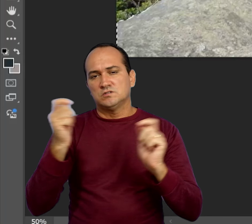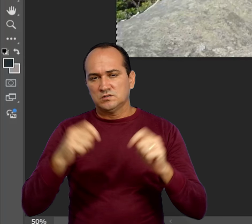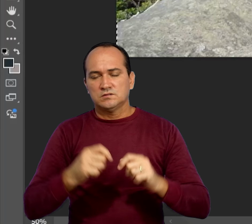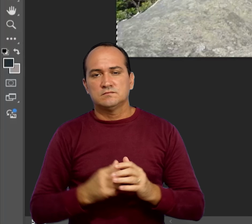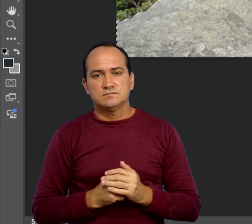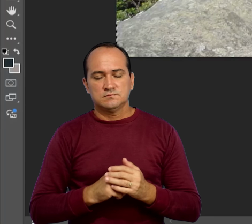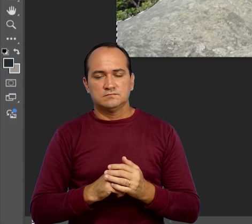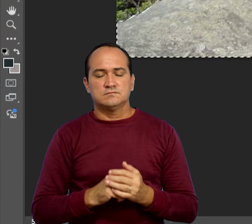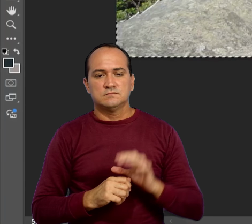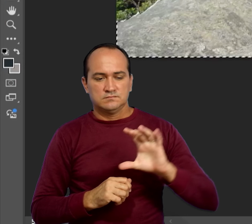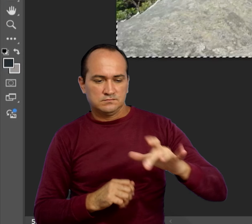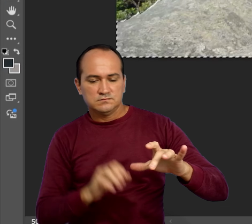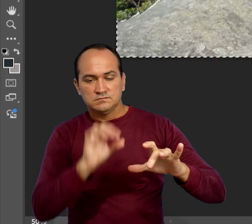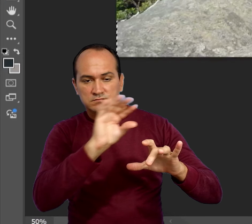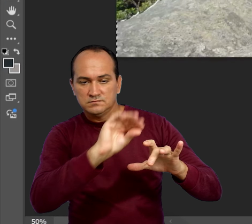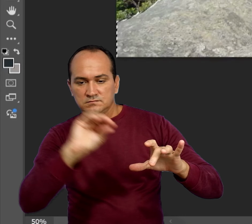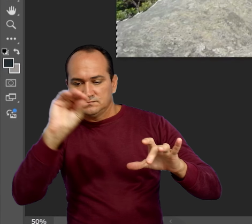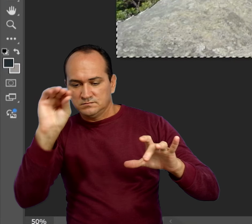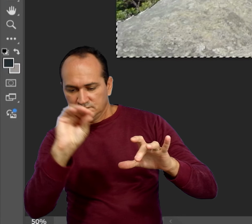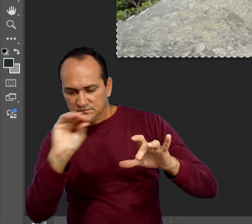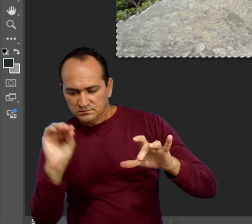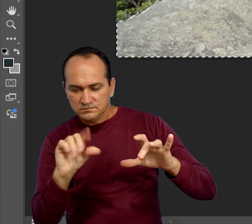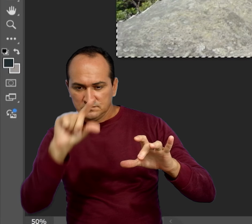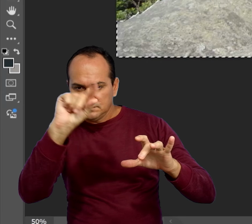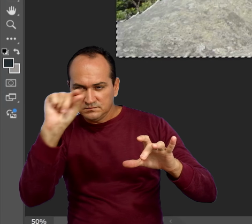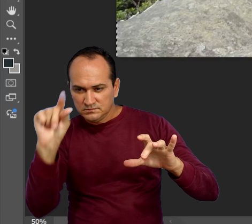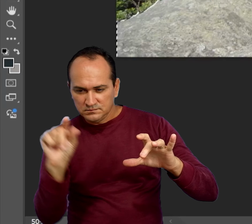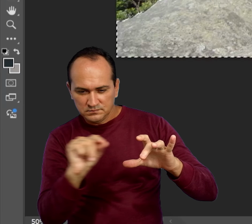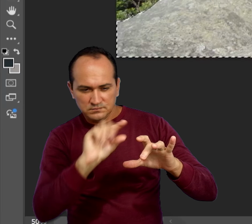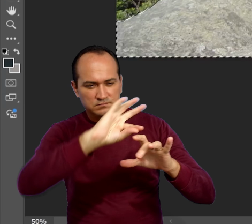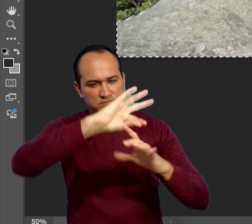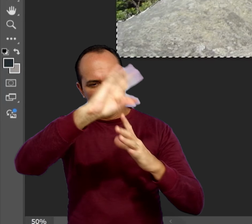Acho que vou tirar também, vou usar o tecla Alt aqui e vou